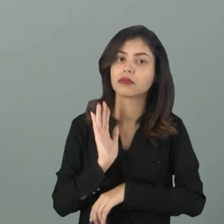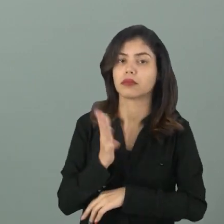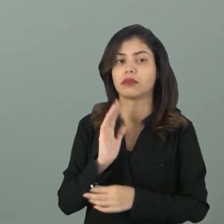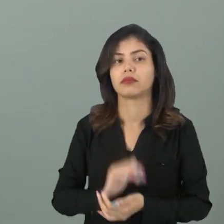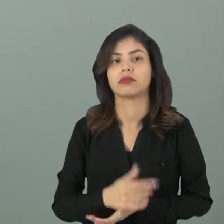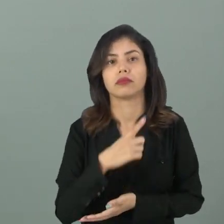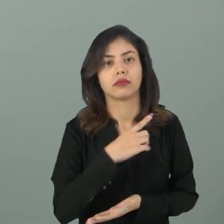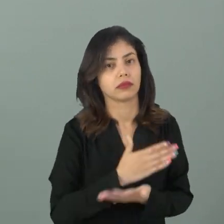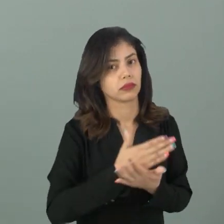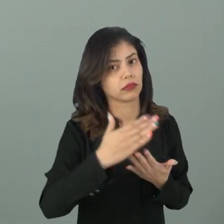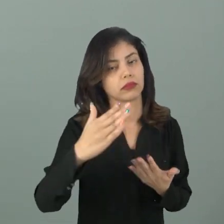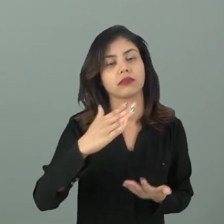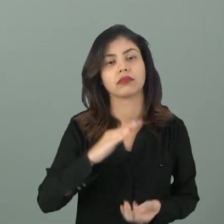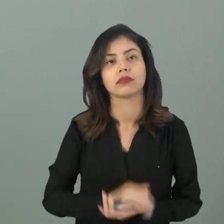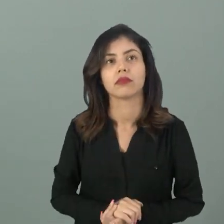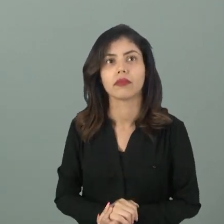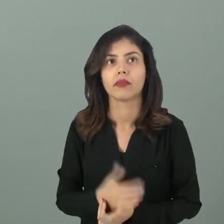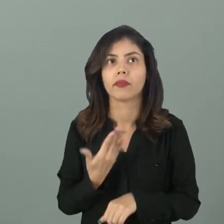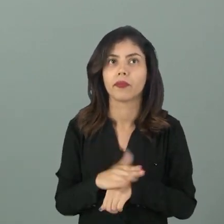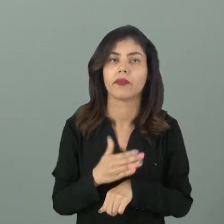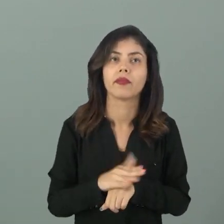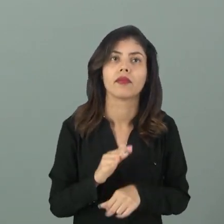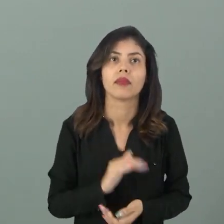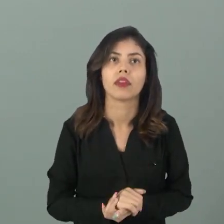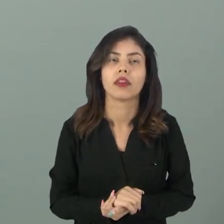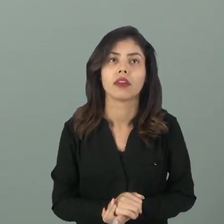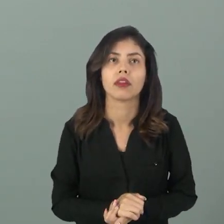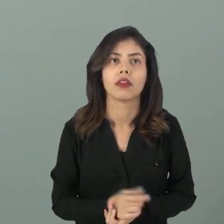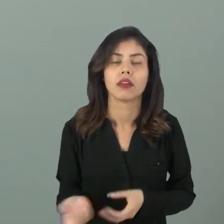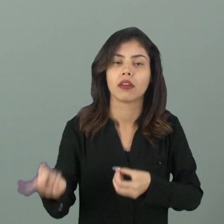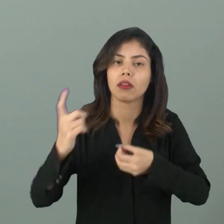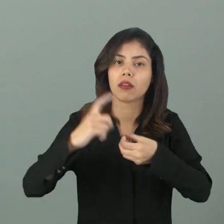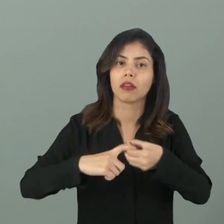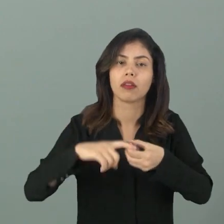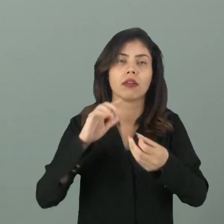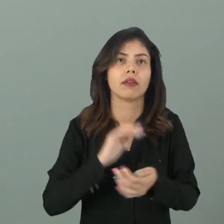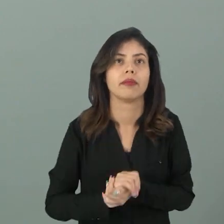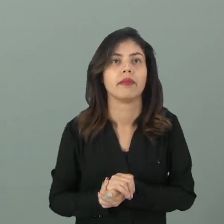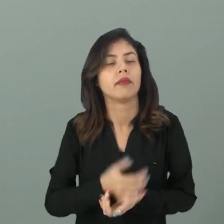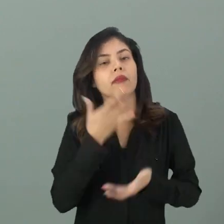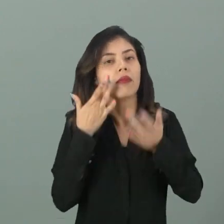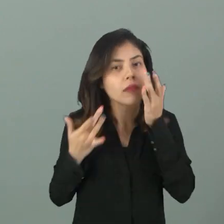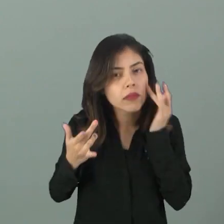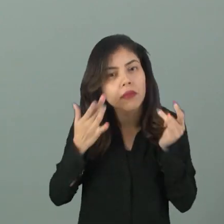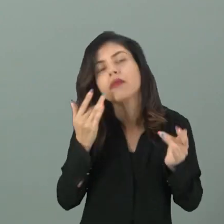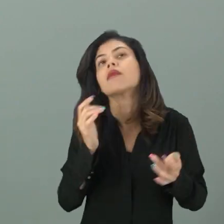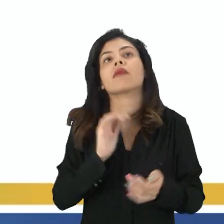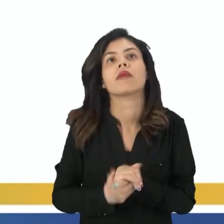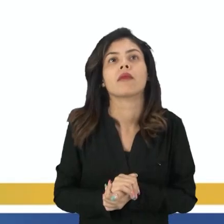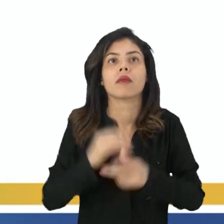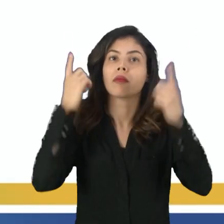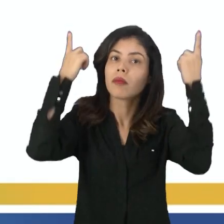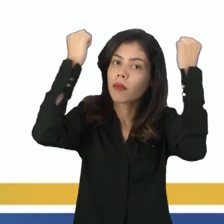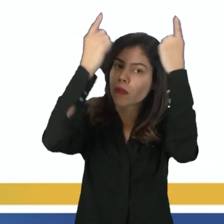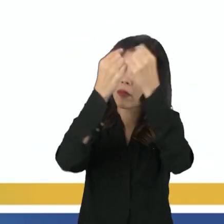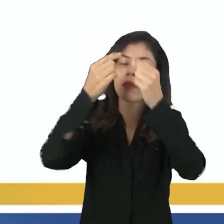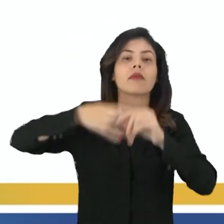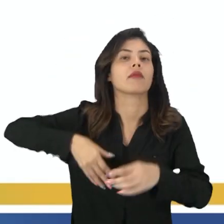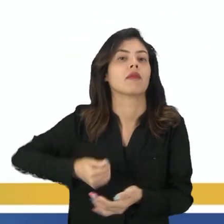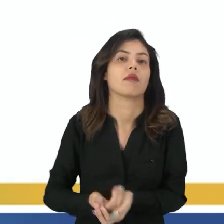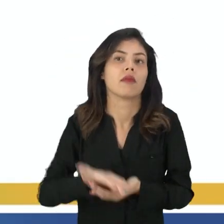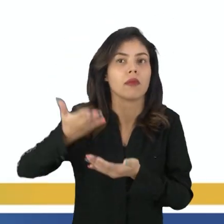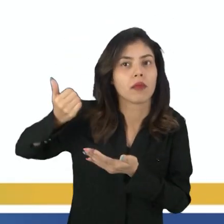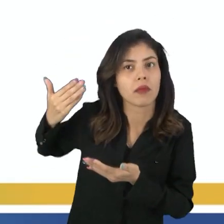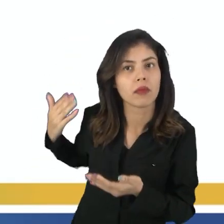tinha indícios, né, dessa prática. Voltando aqui para o teatro na Grécia Antiga,